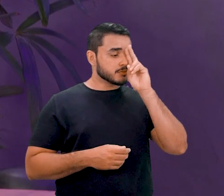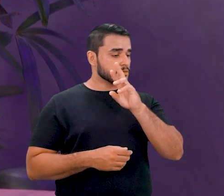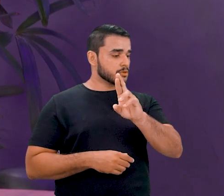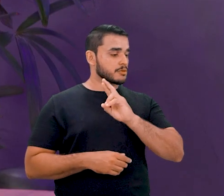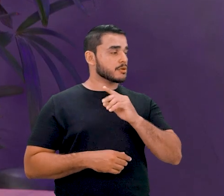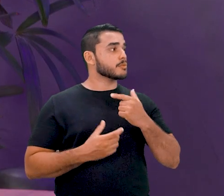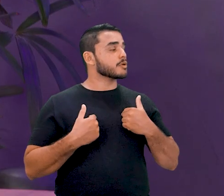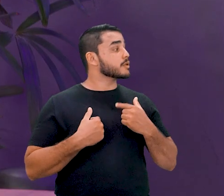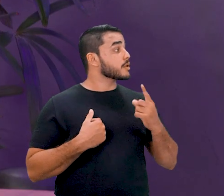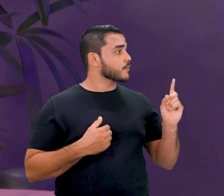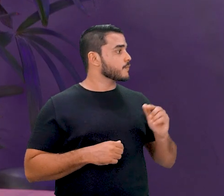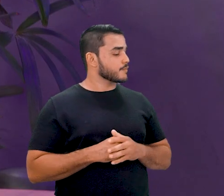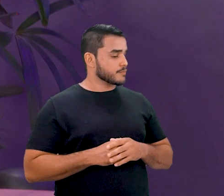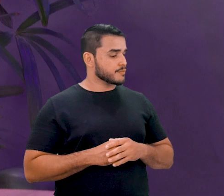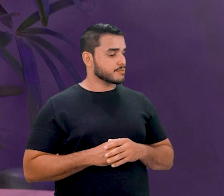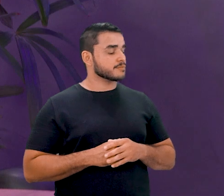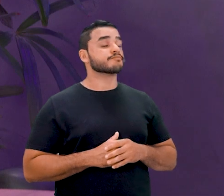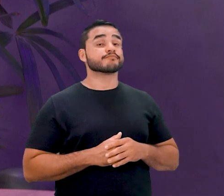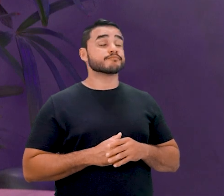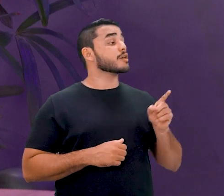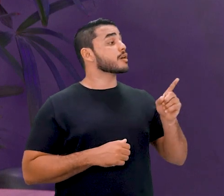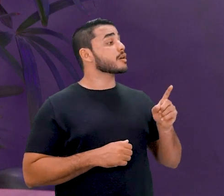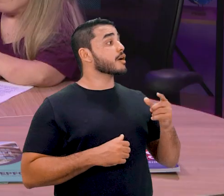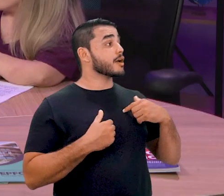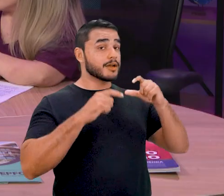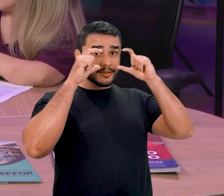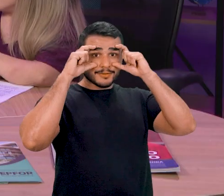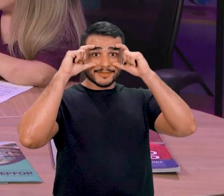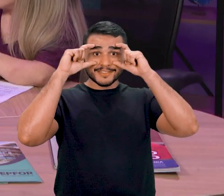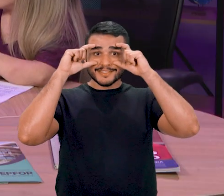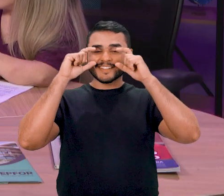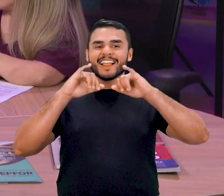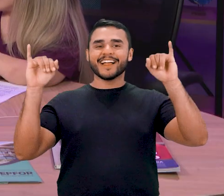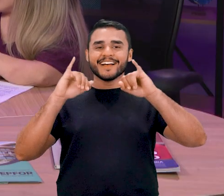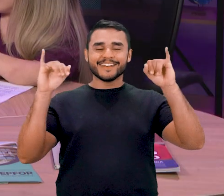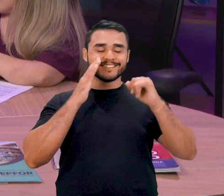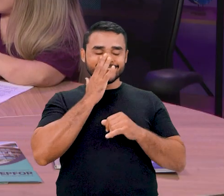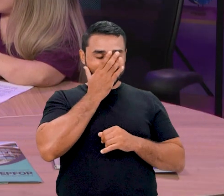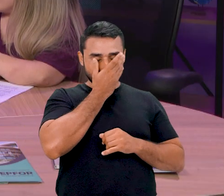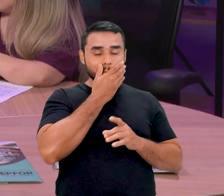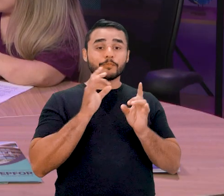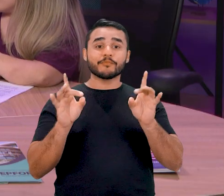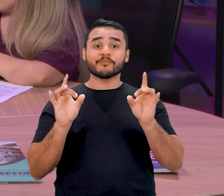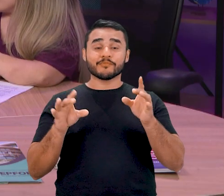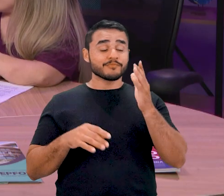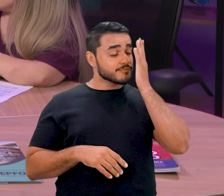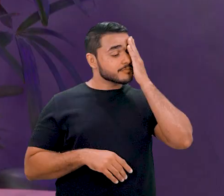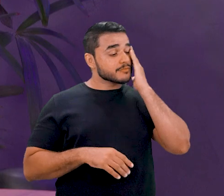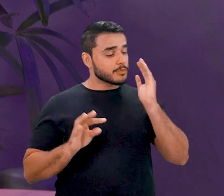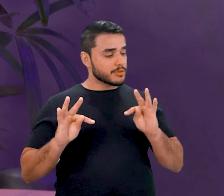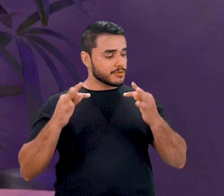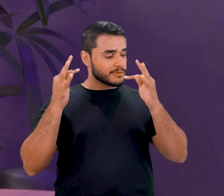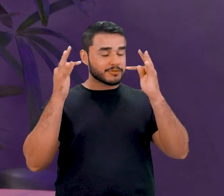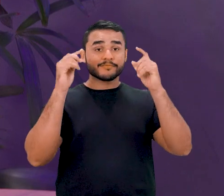pra você, conta pro pessoal de casa desse óculos. Ai, gente, vou fazer publi, não. Mas a tecnologia, ela tem